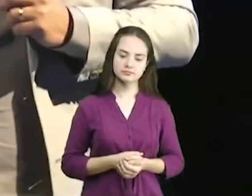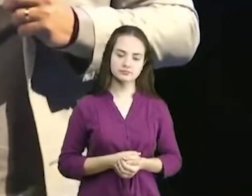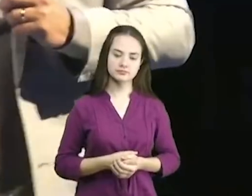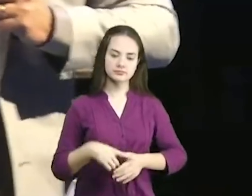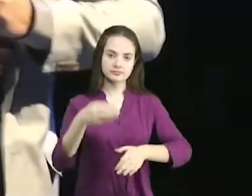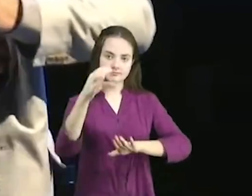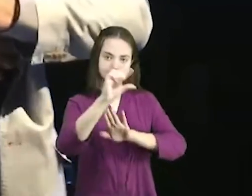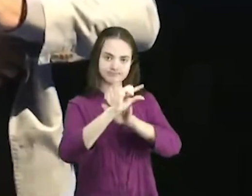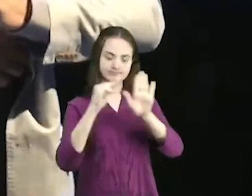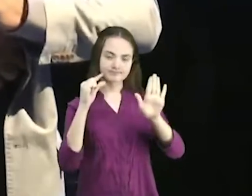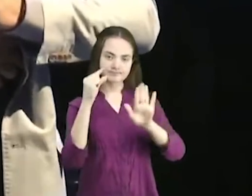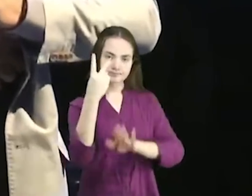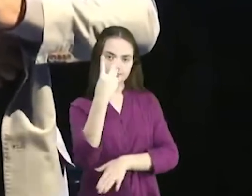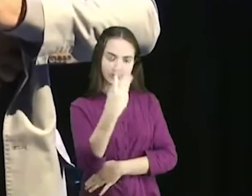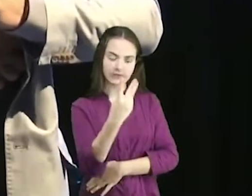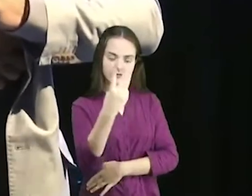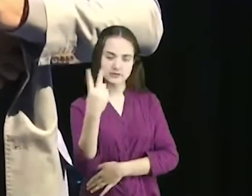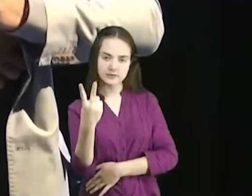Verso 32.